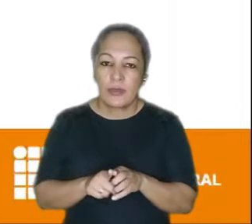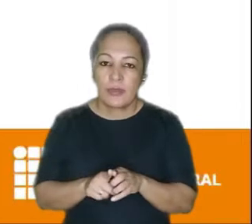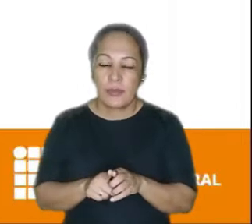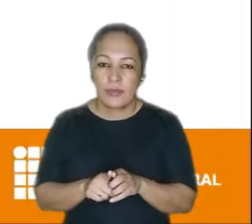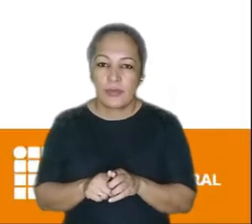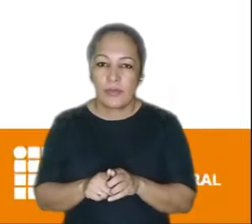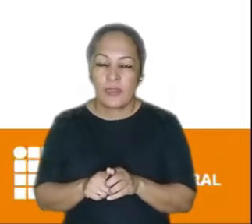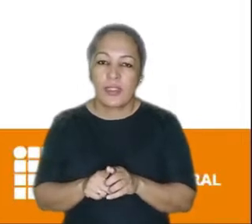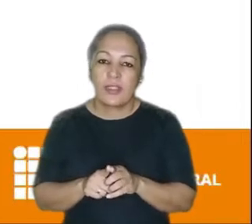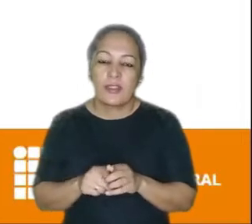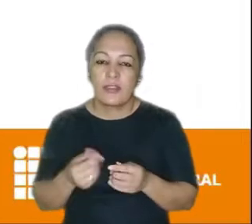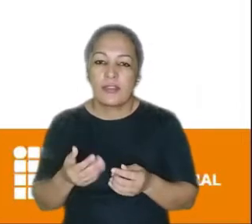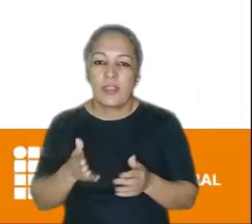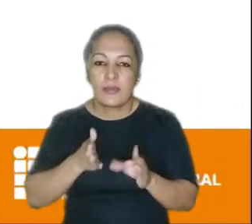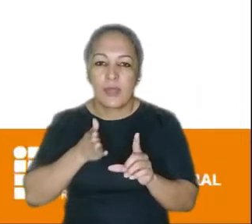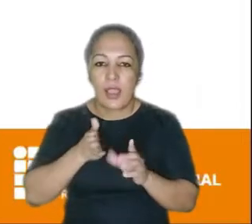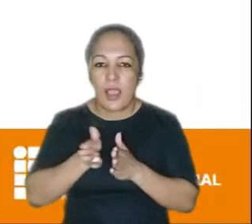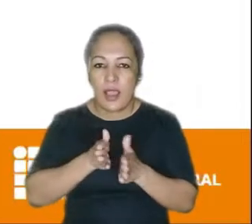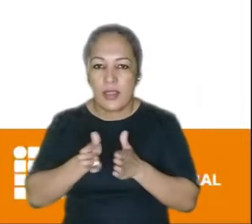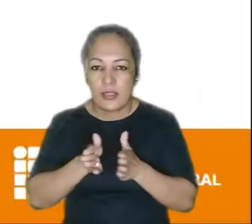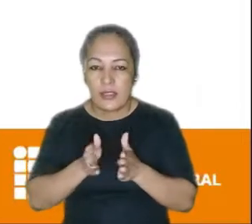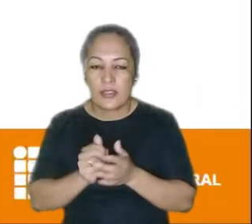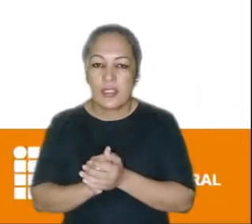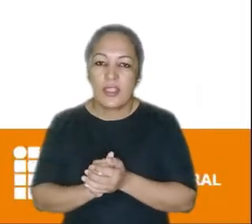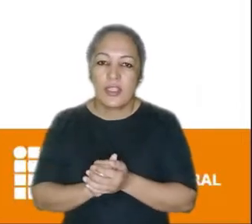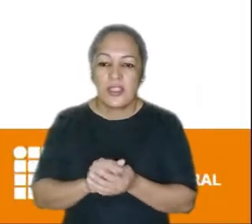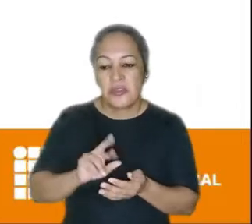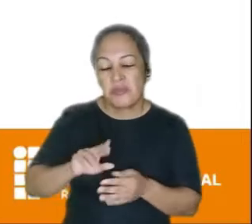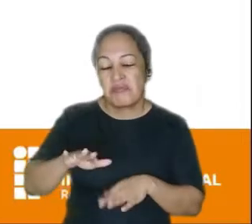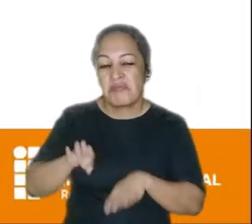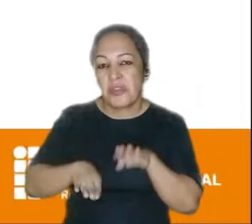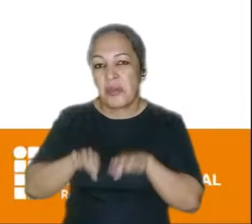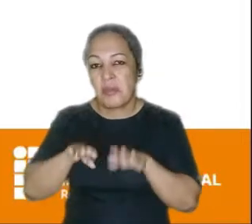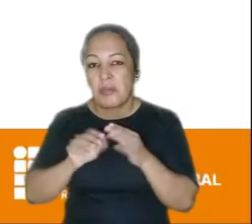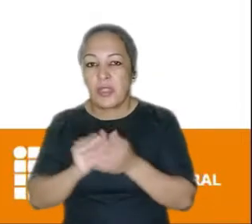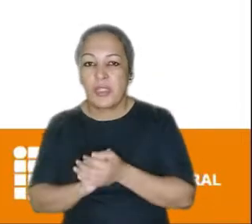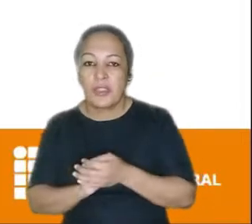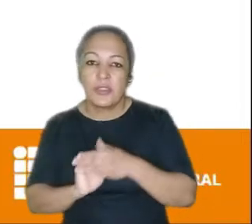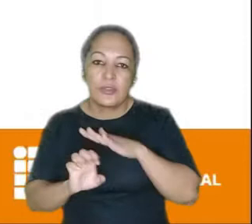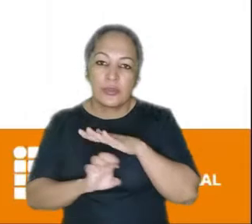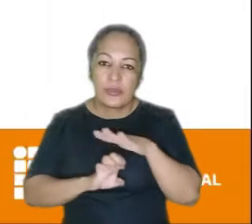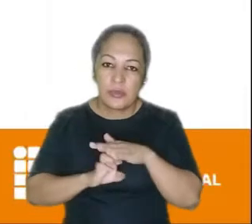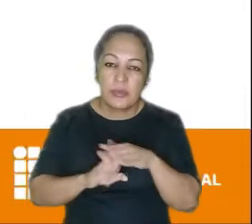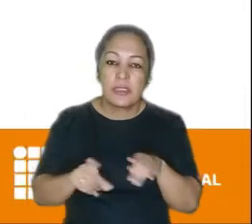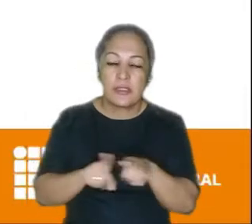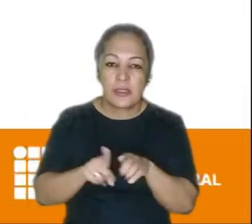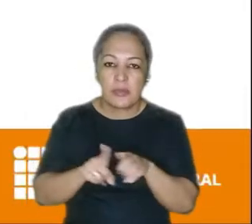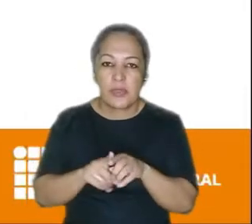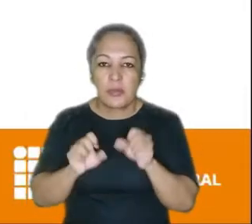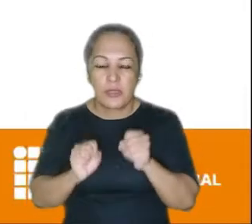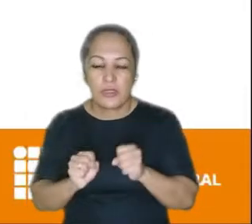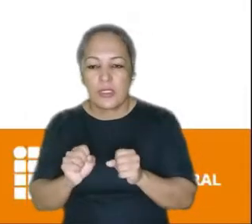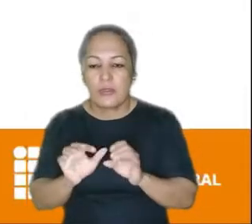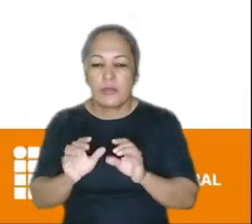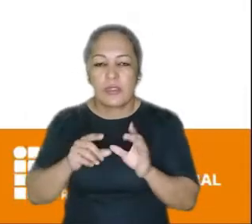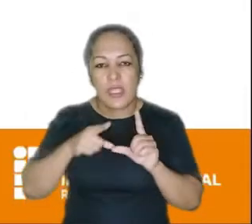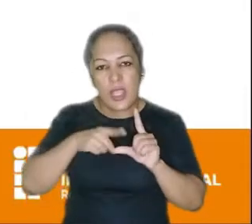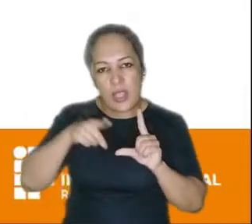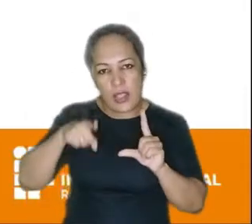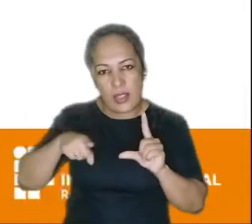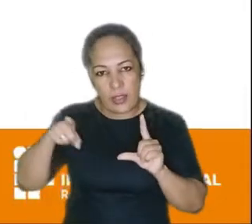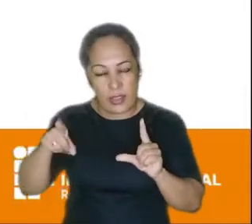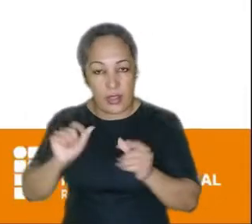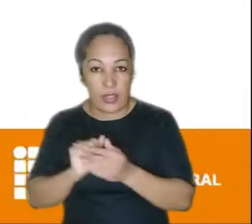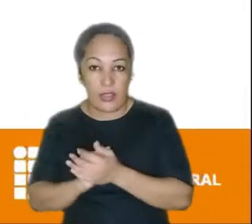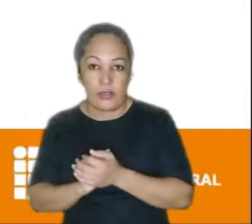acesso do SGBD varia de acordo com o fabricante, podendo ser intuitiva e gráfica, ou seja, uma interface que